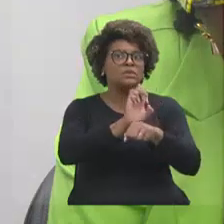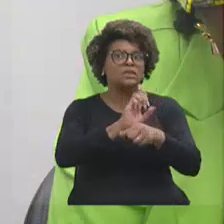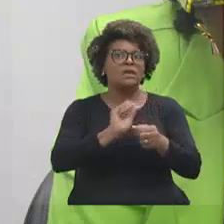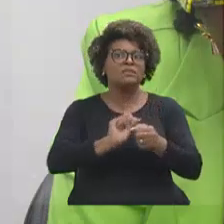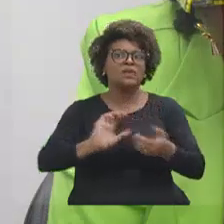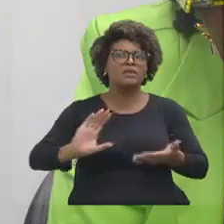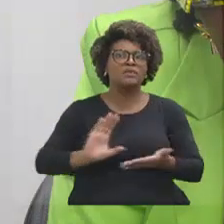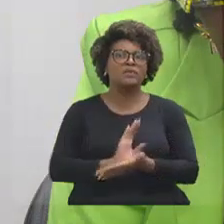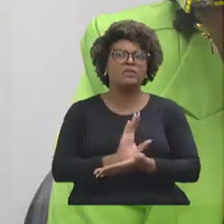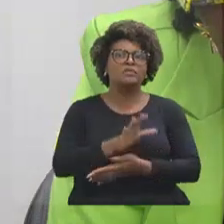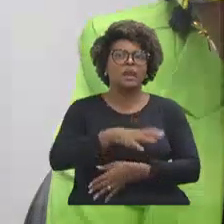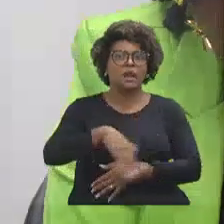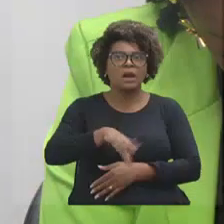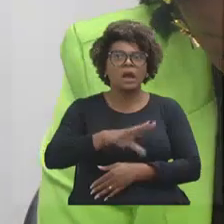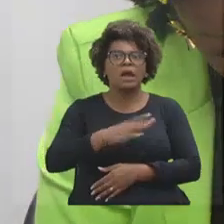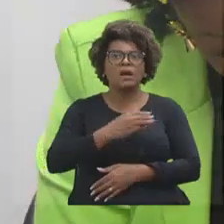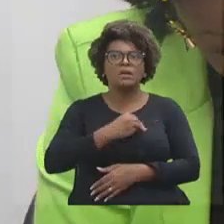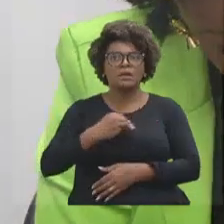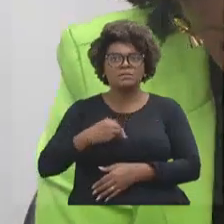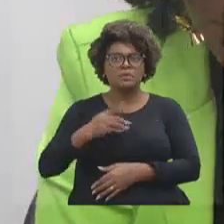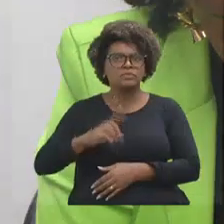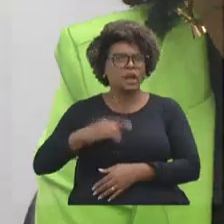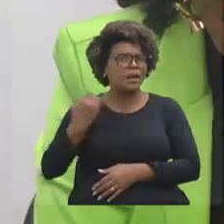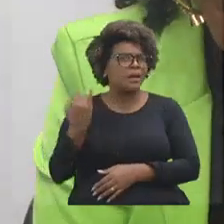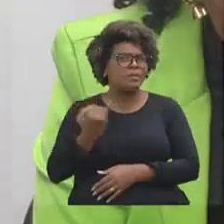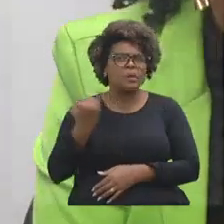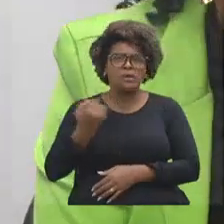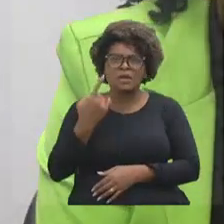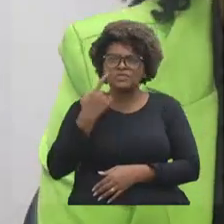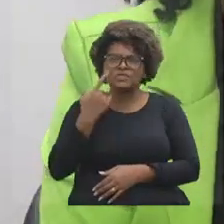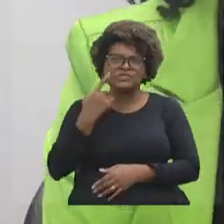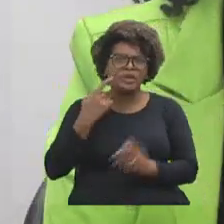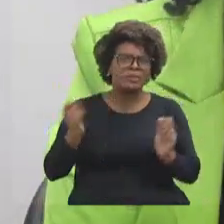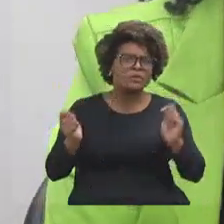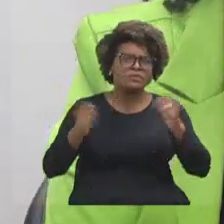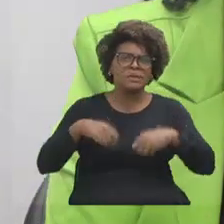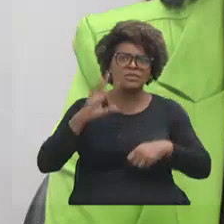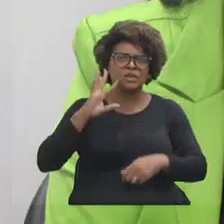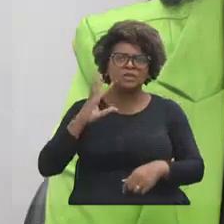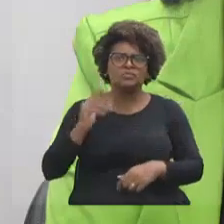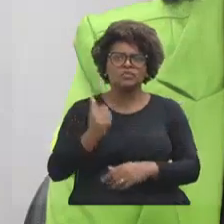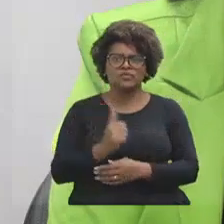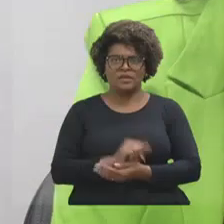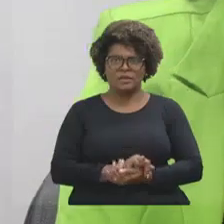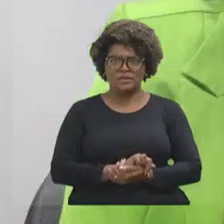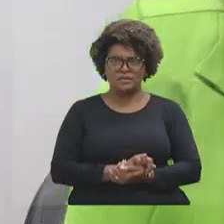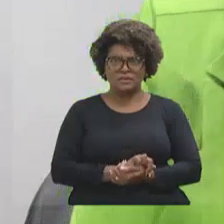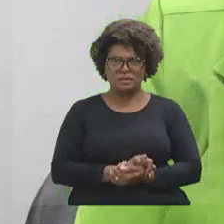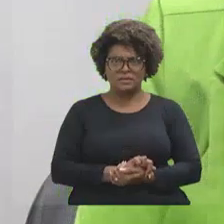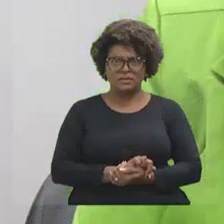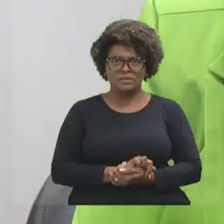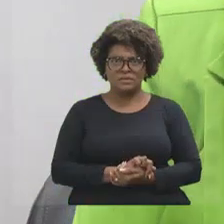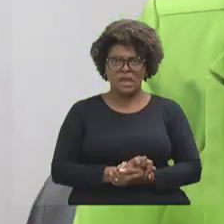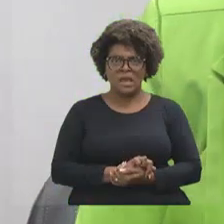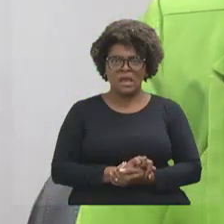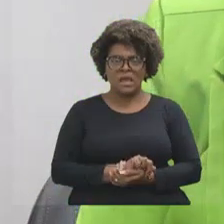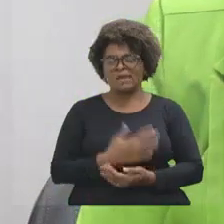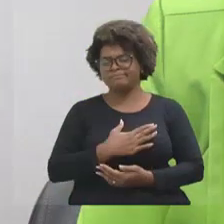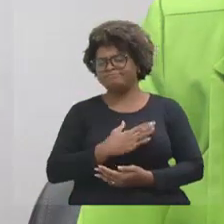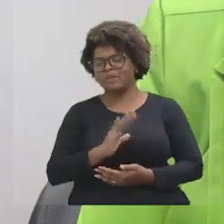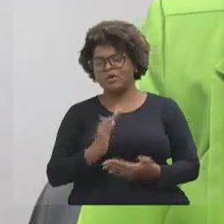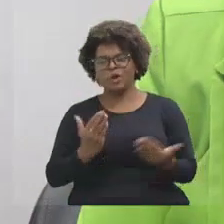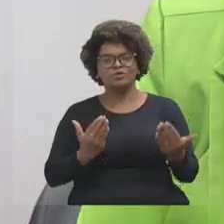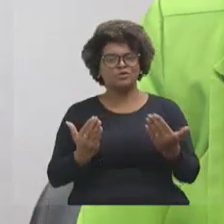eu acho que é de suma importância e ver o potencial de poder resolver isso lá na ponta eu falo que eu não gosto de ficar comparando o governo